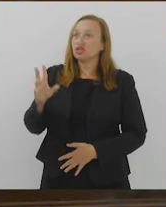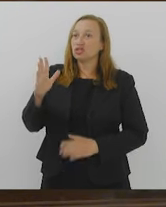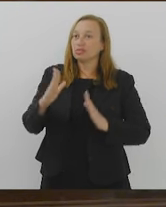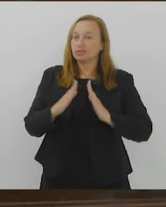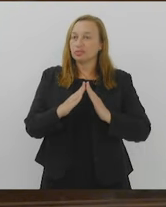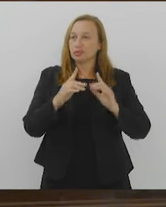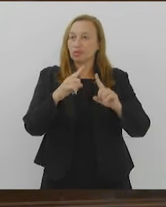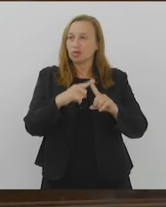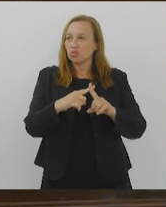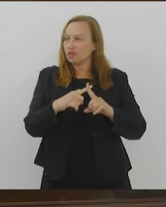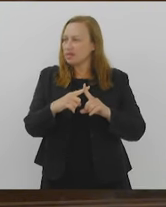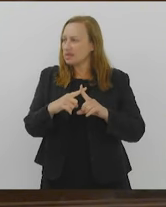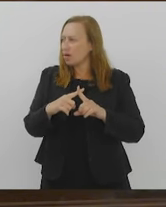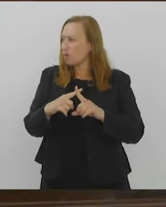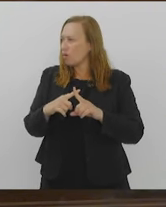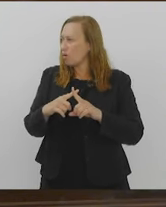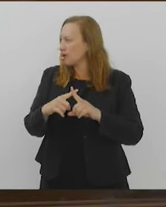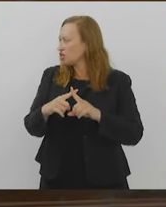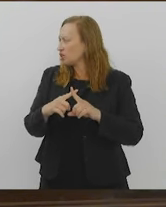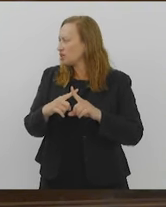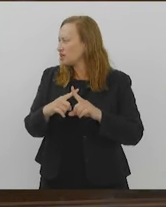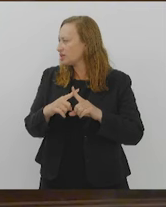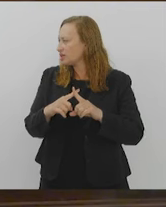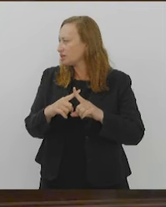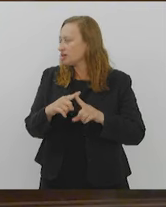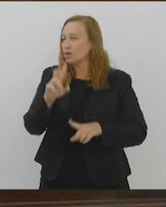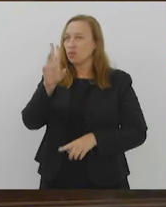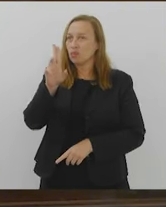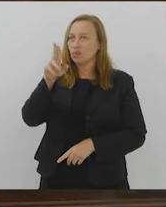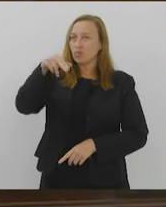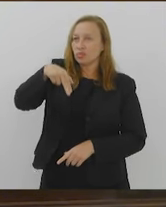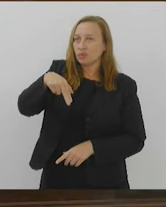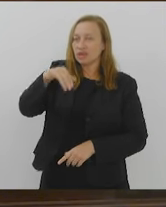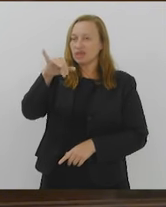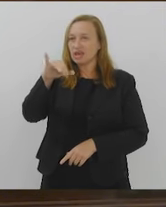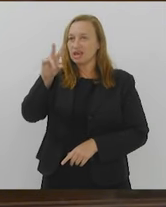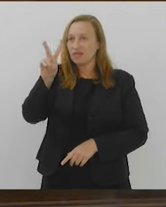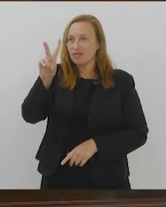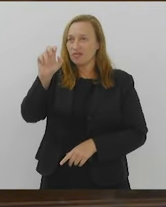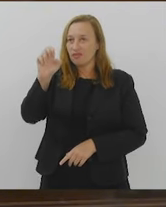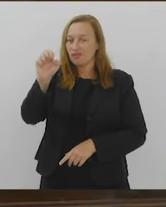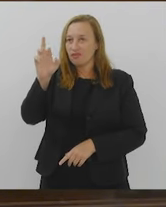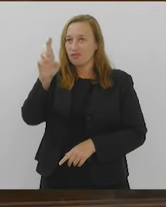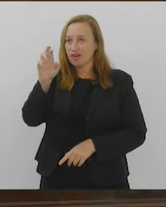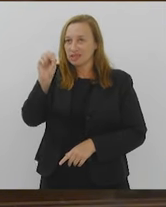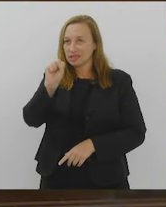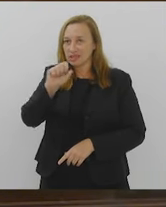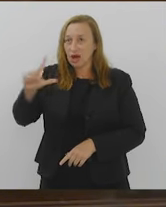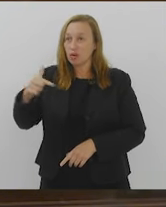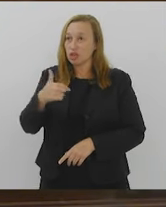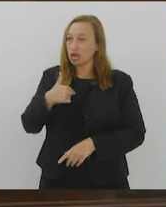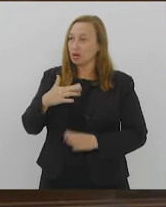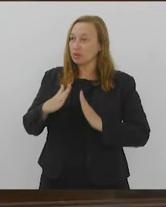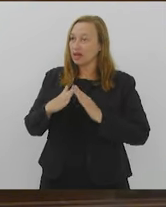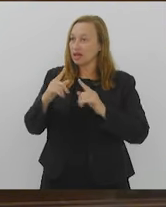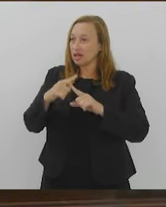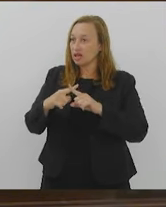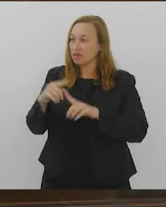eu, talvez o senhor não saiba, eu sou da Igreja Batista. E aqui, com muita honra,